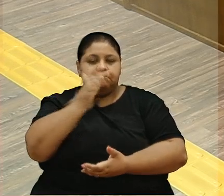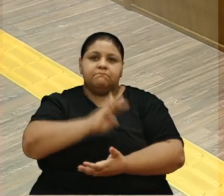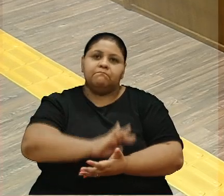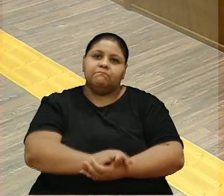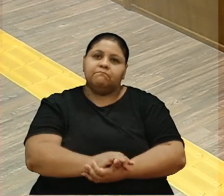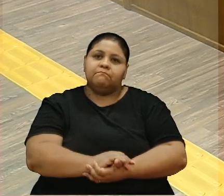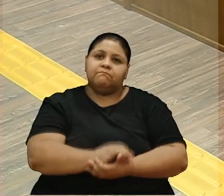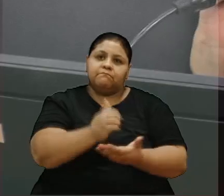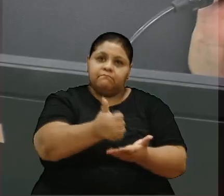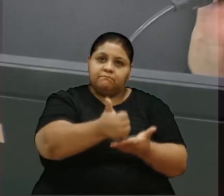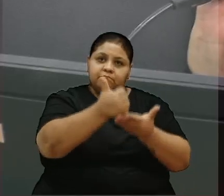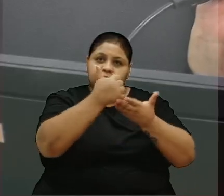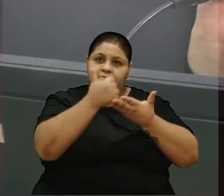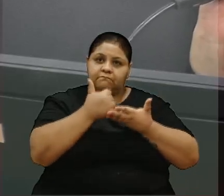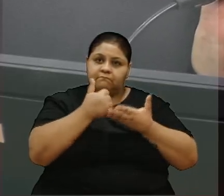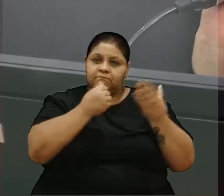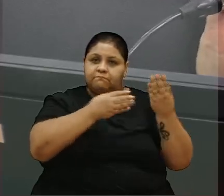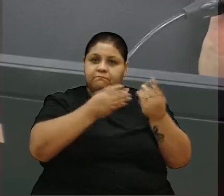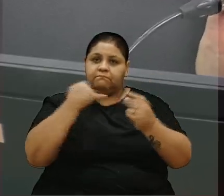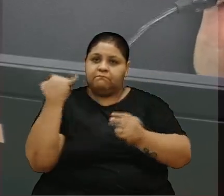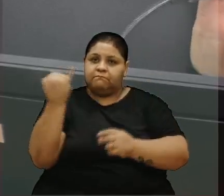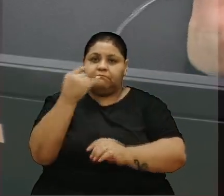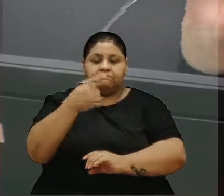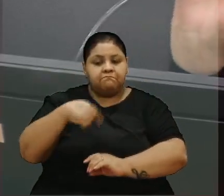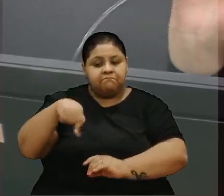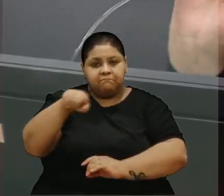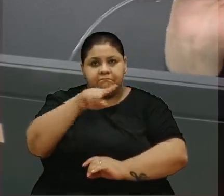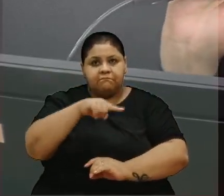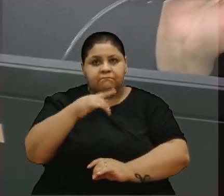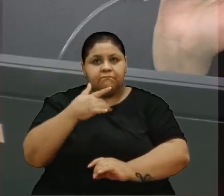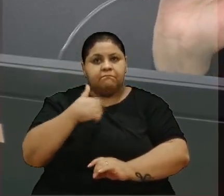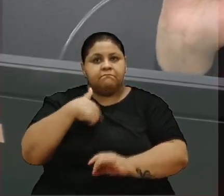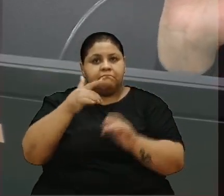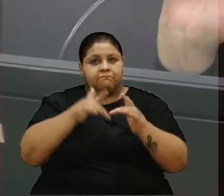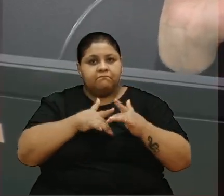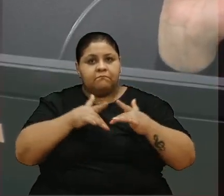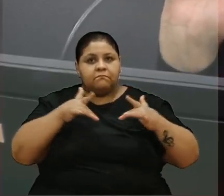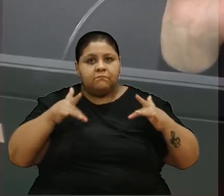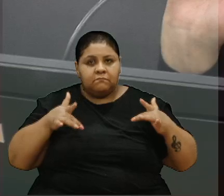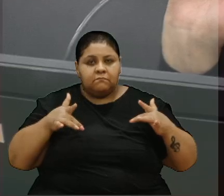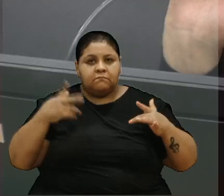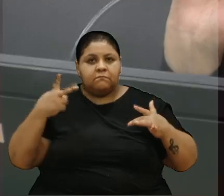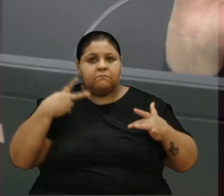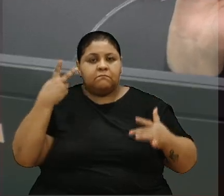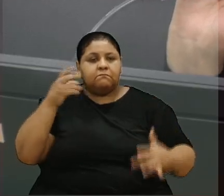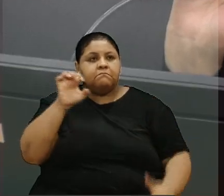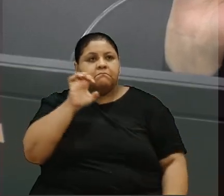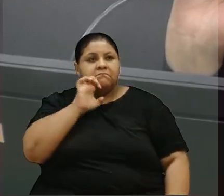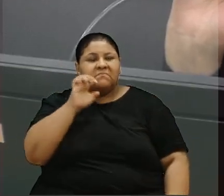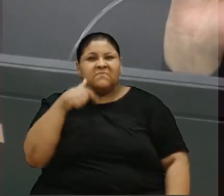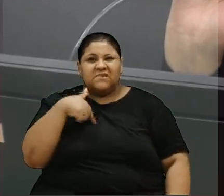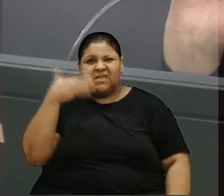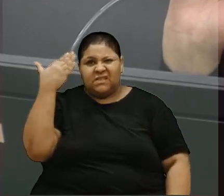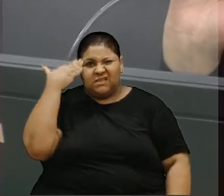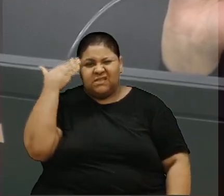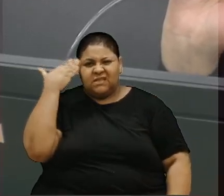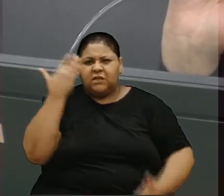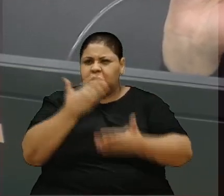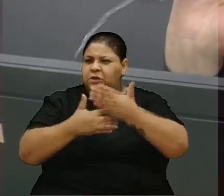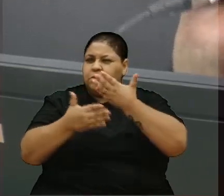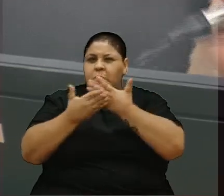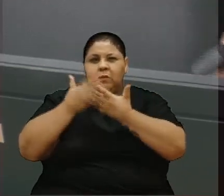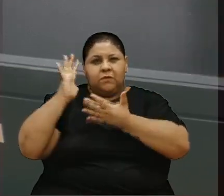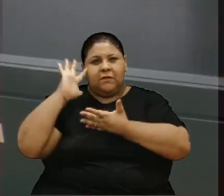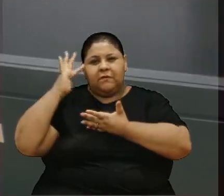O apoio de vocês é muito importante para nós. É a minha solidariedade, vereadora Estela, eu sei tudo que a senhora já